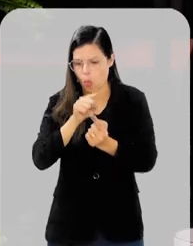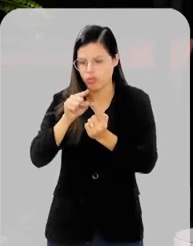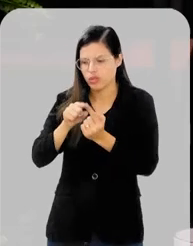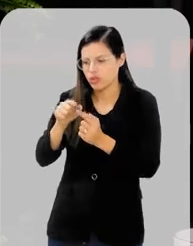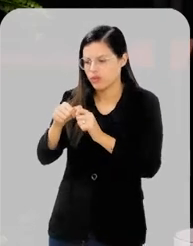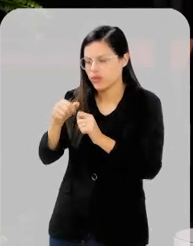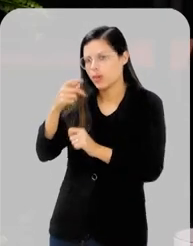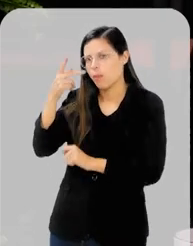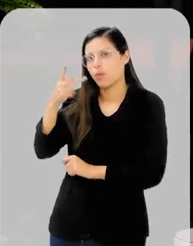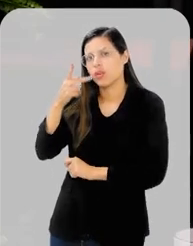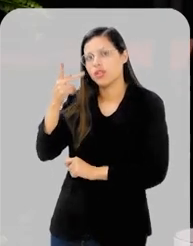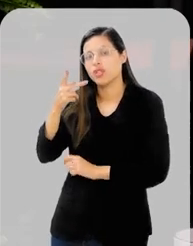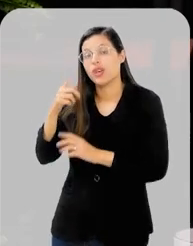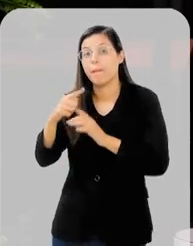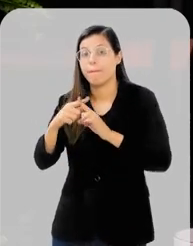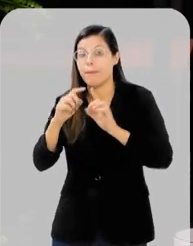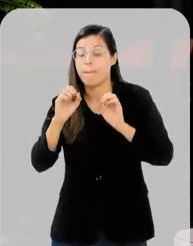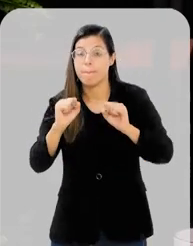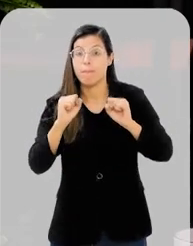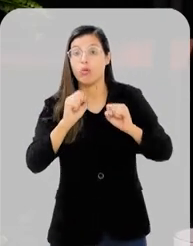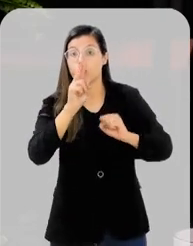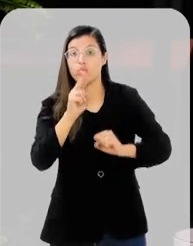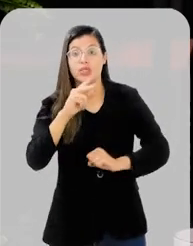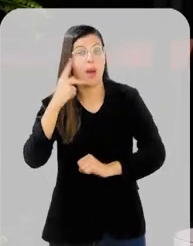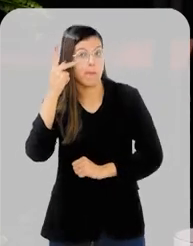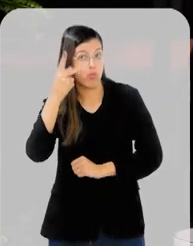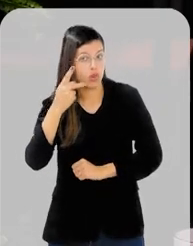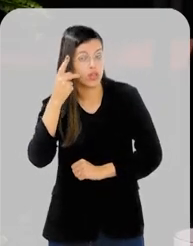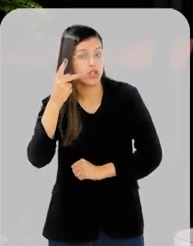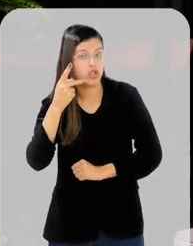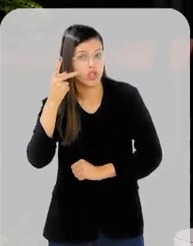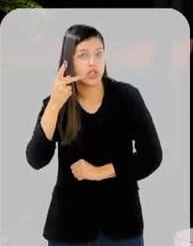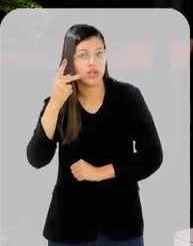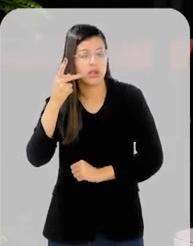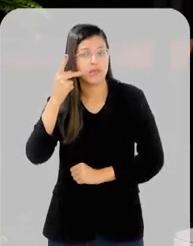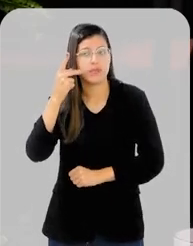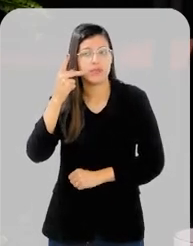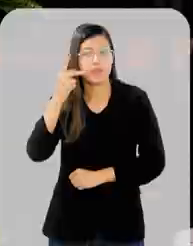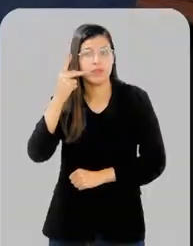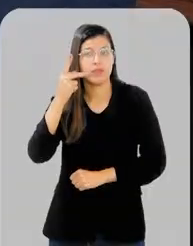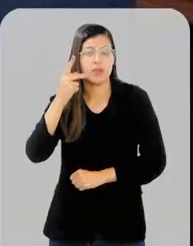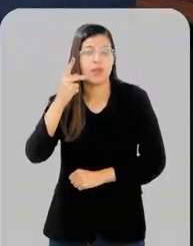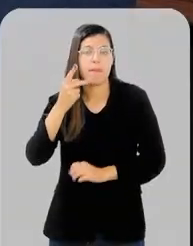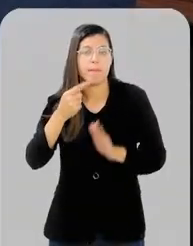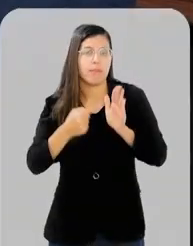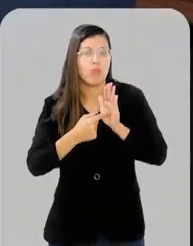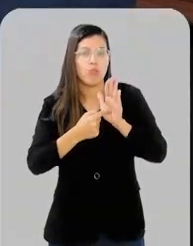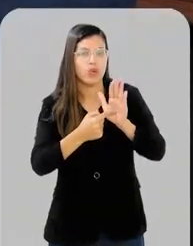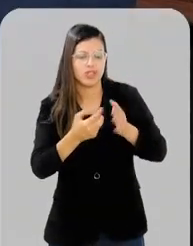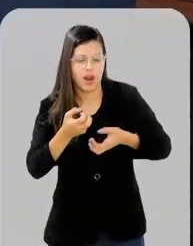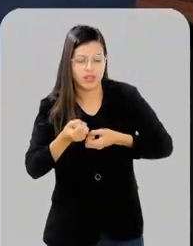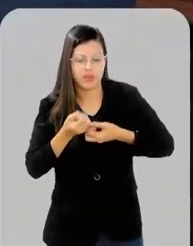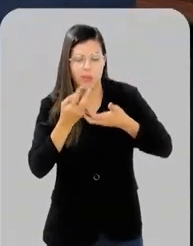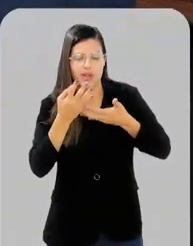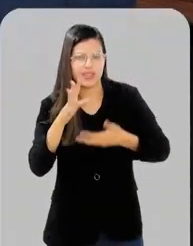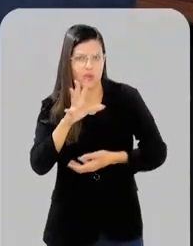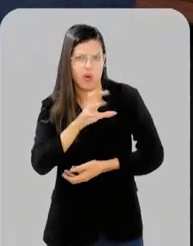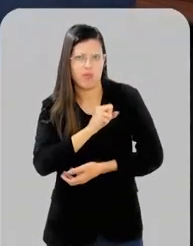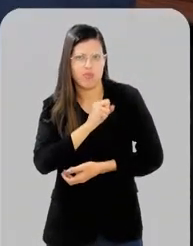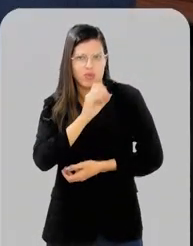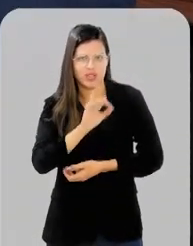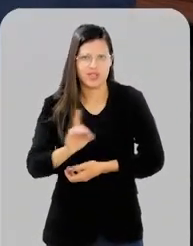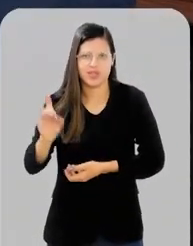fazer política agora a gente pode usar a política que deve ser usada sim para expressar o amor